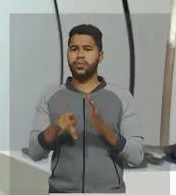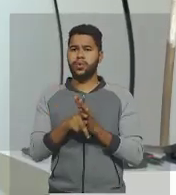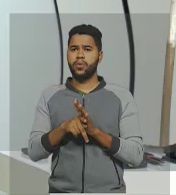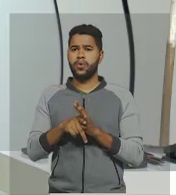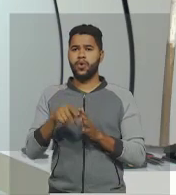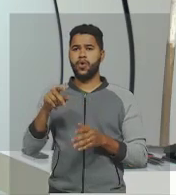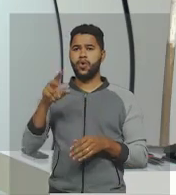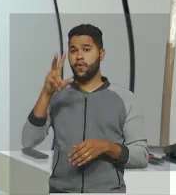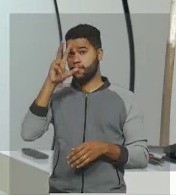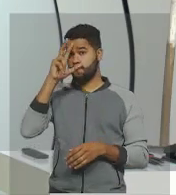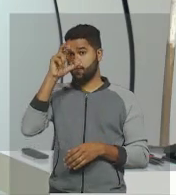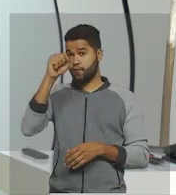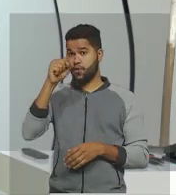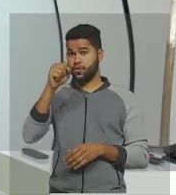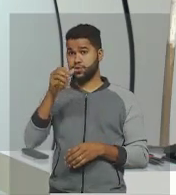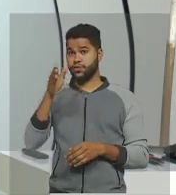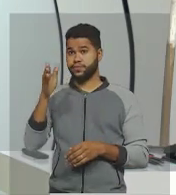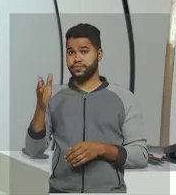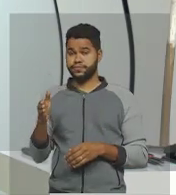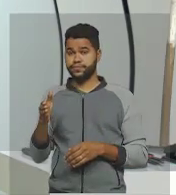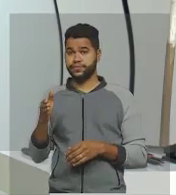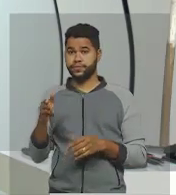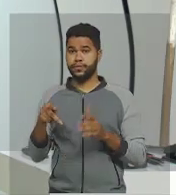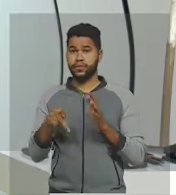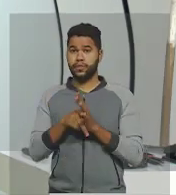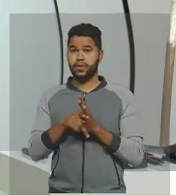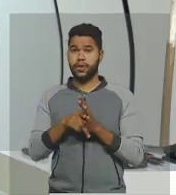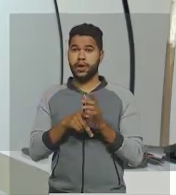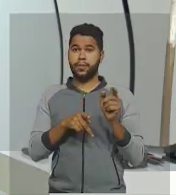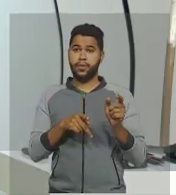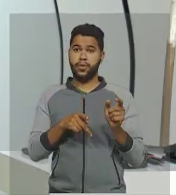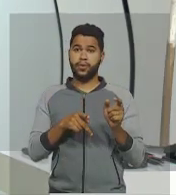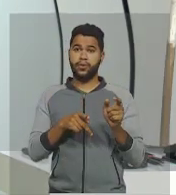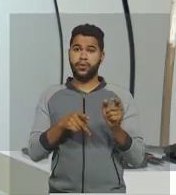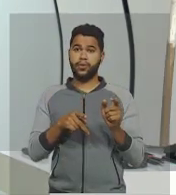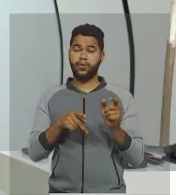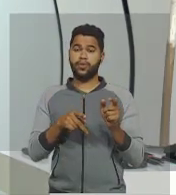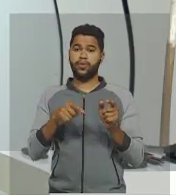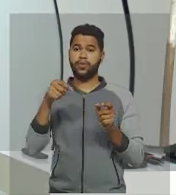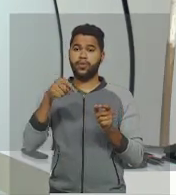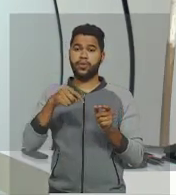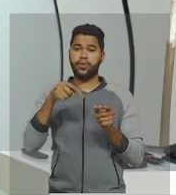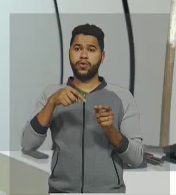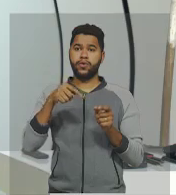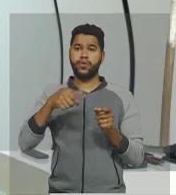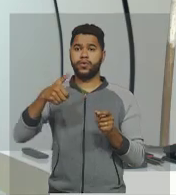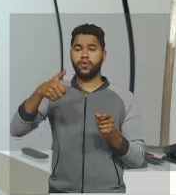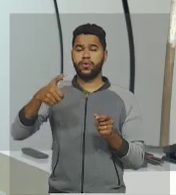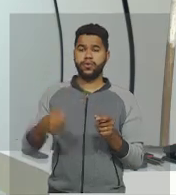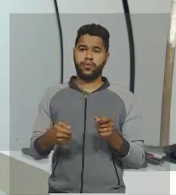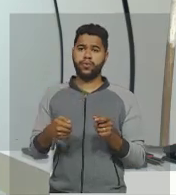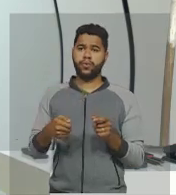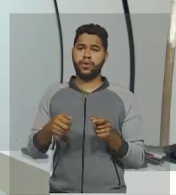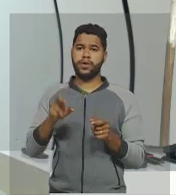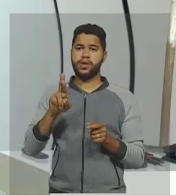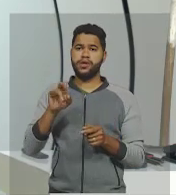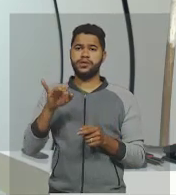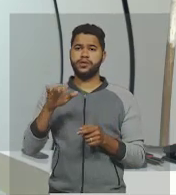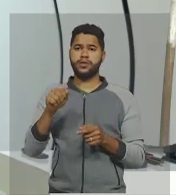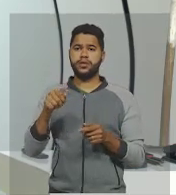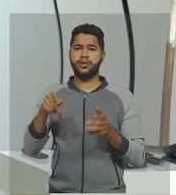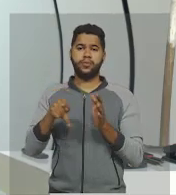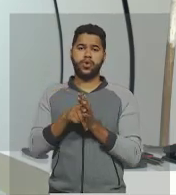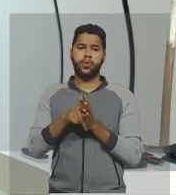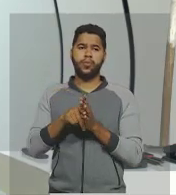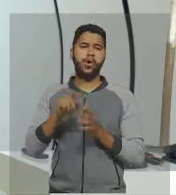de força de um lado, ponto de apoio do outro e ponto de resistência no meio. Aqui um espremedor de limão,